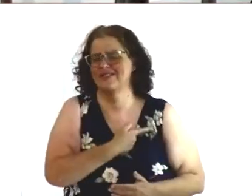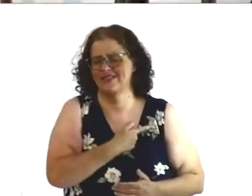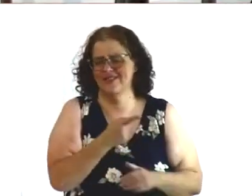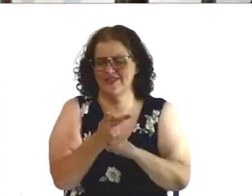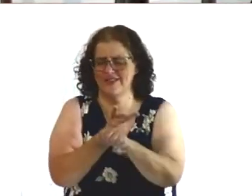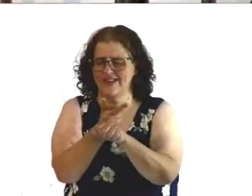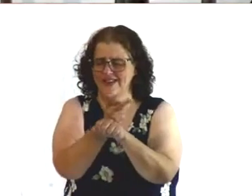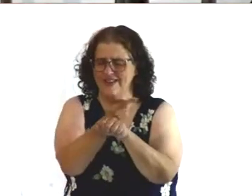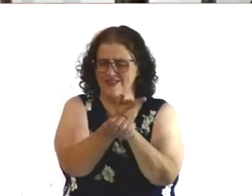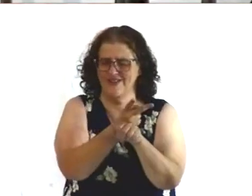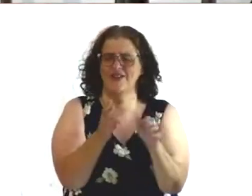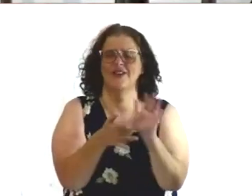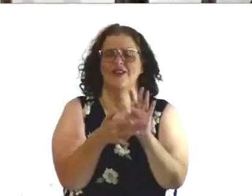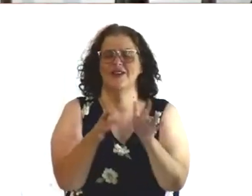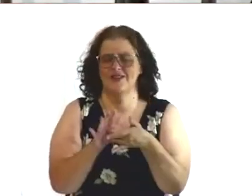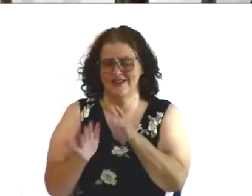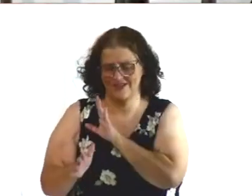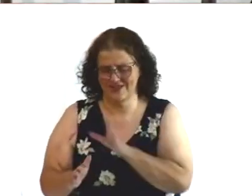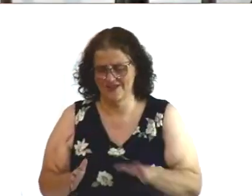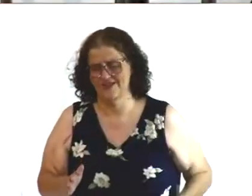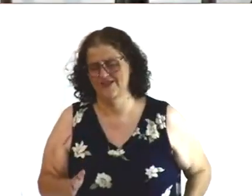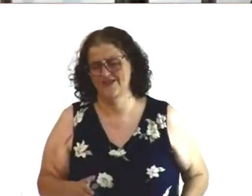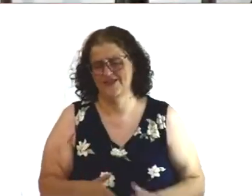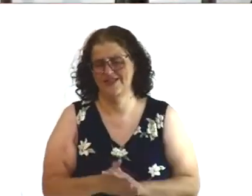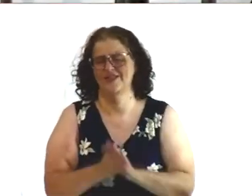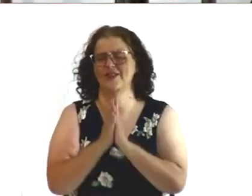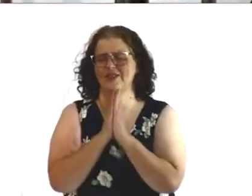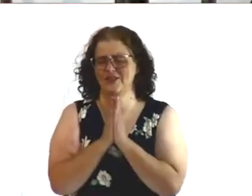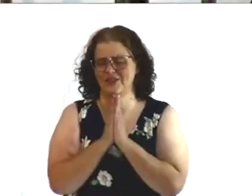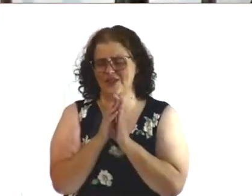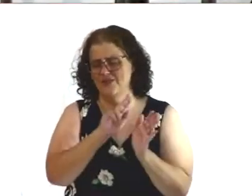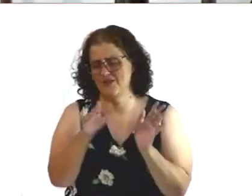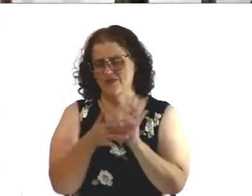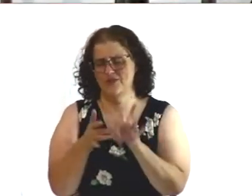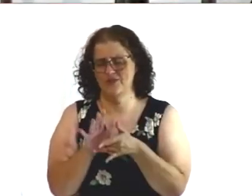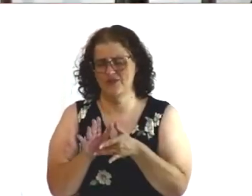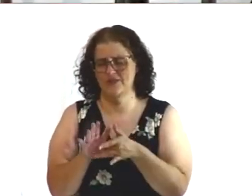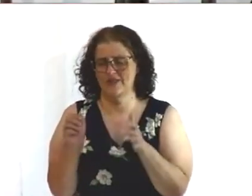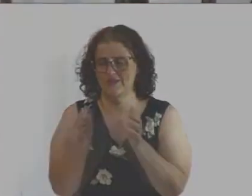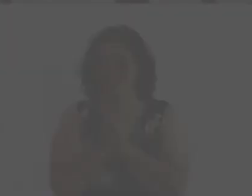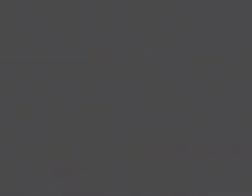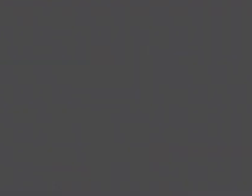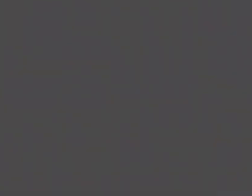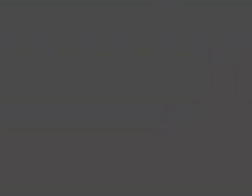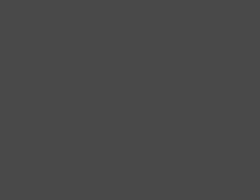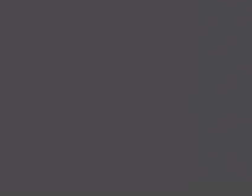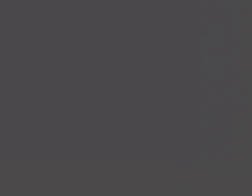buscarmos a Cristo para adorar. É a nossa oração, em nome de Jesus. Amém.